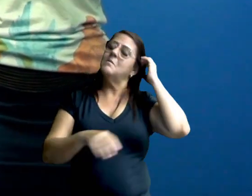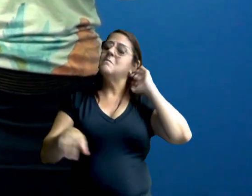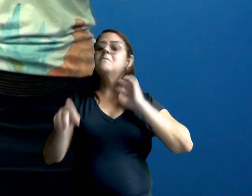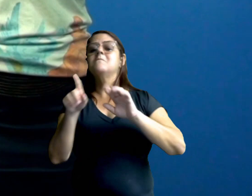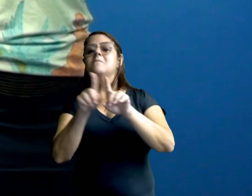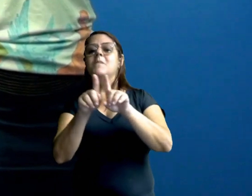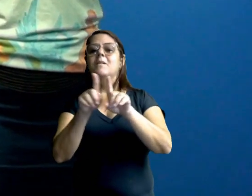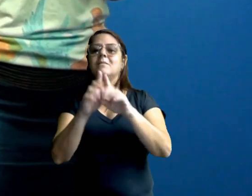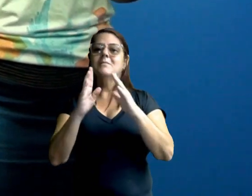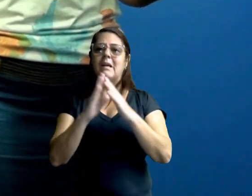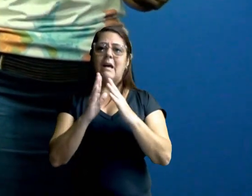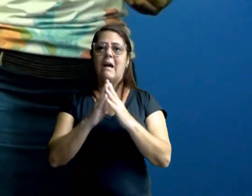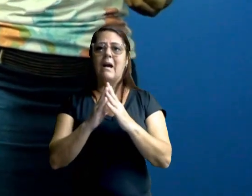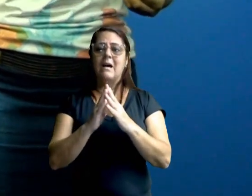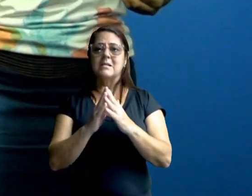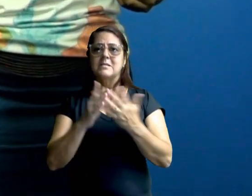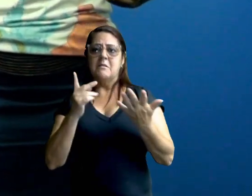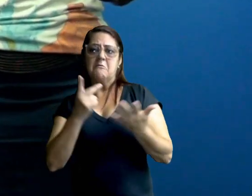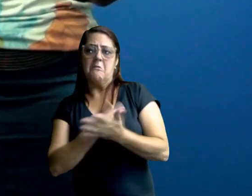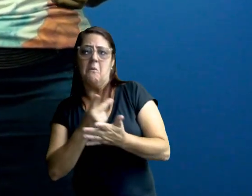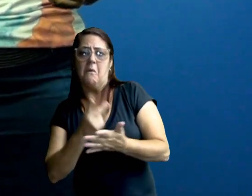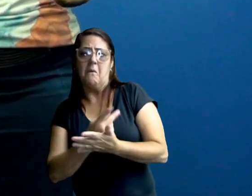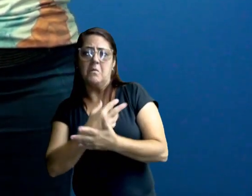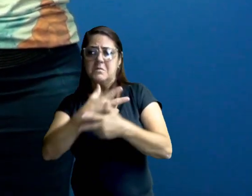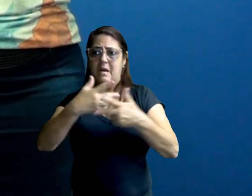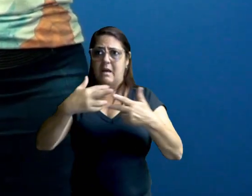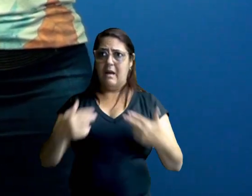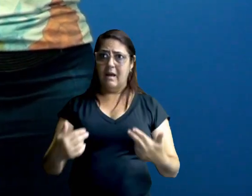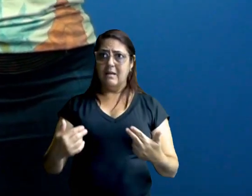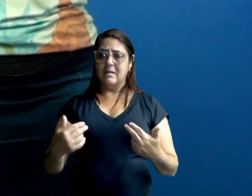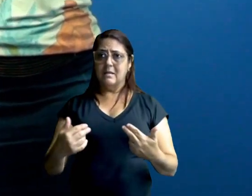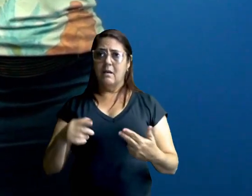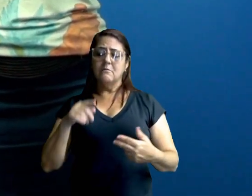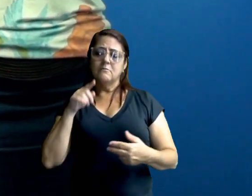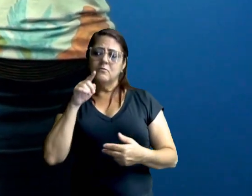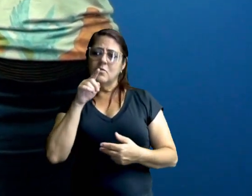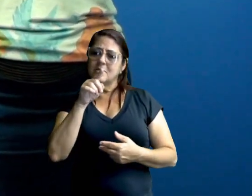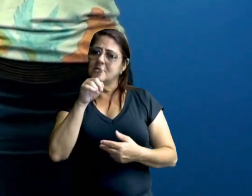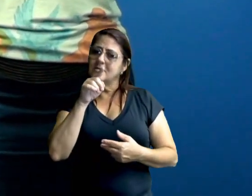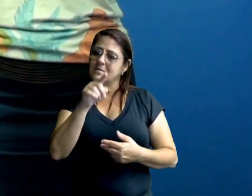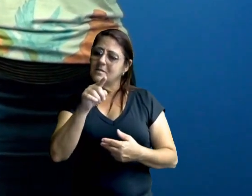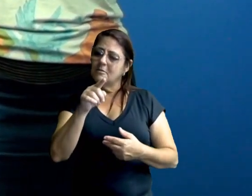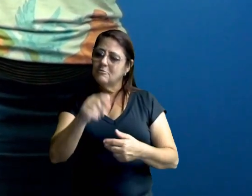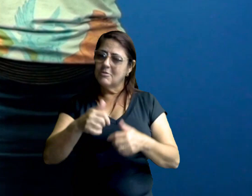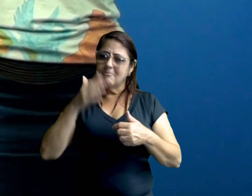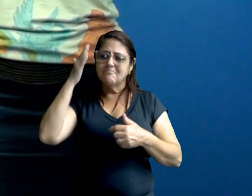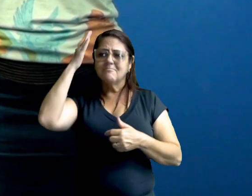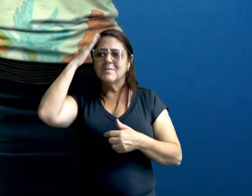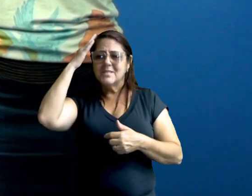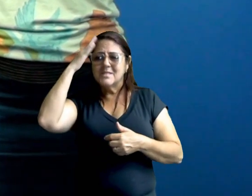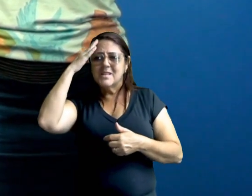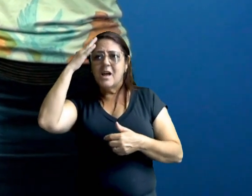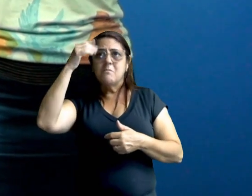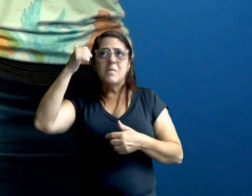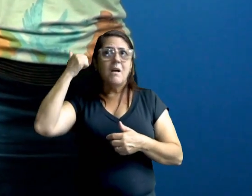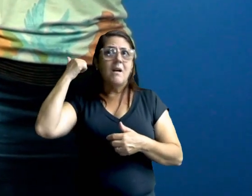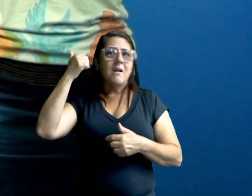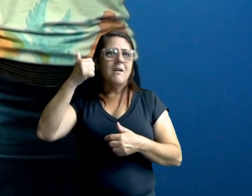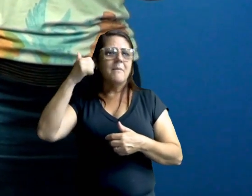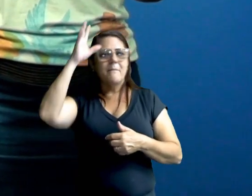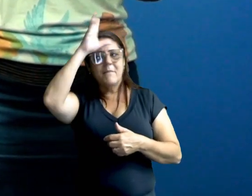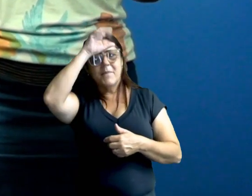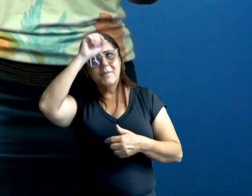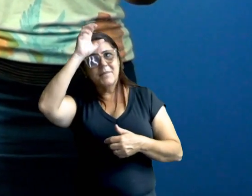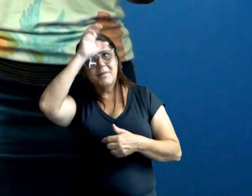tem praticado alguma dessas atitudes erradas que a gente viu aqui, você que já está consciente, lembra que eu falei que